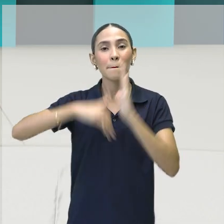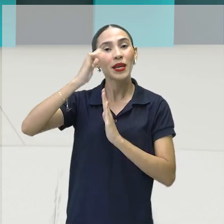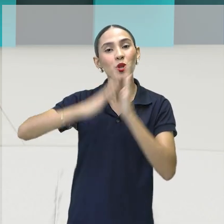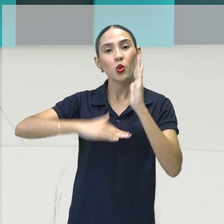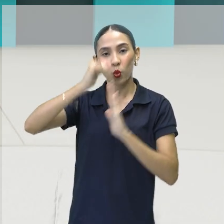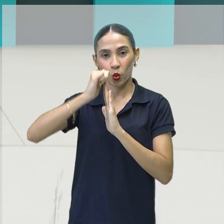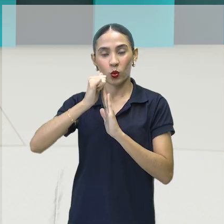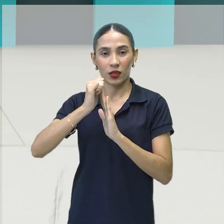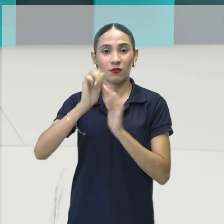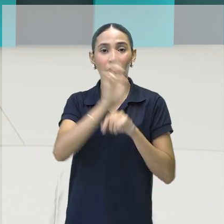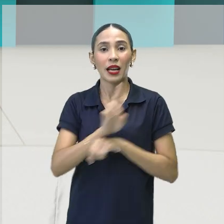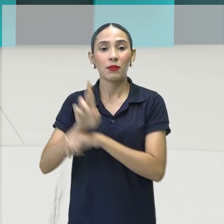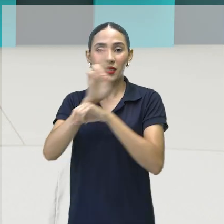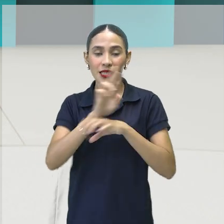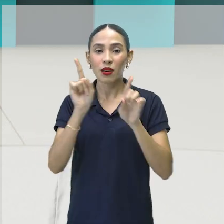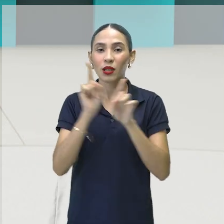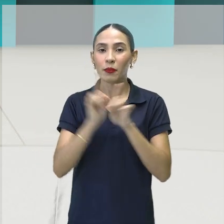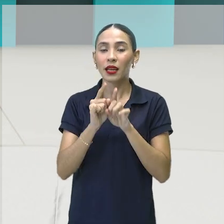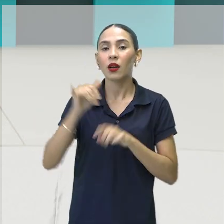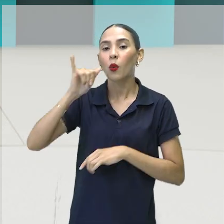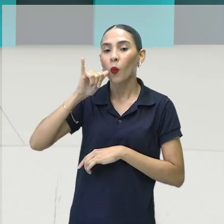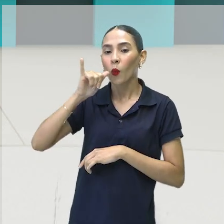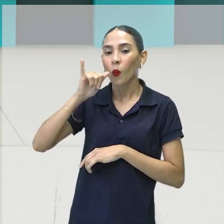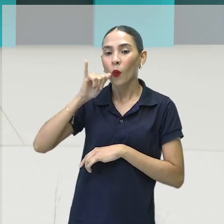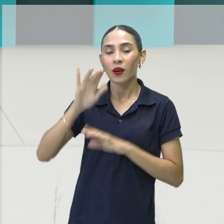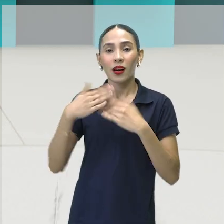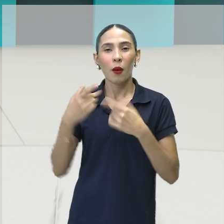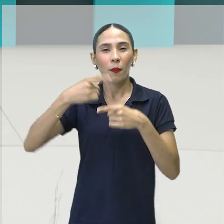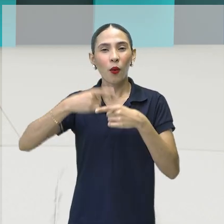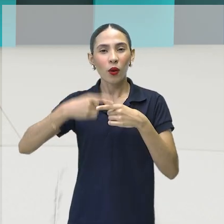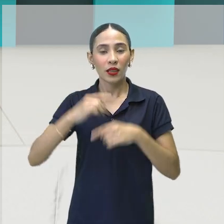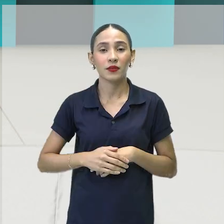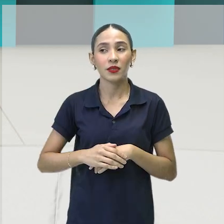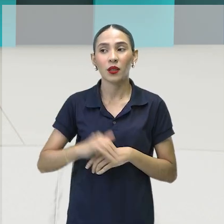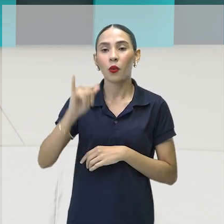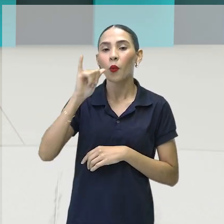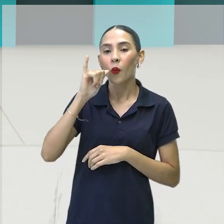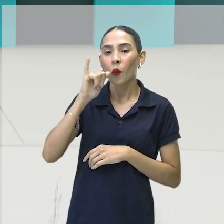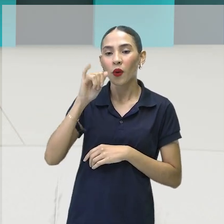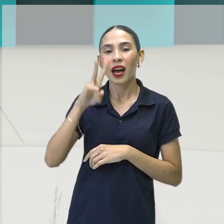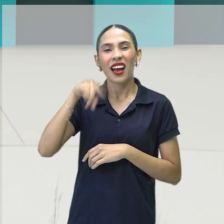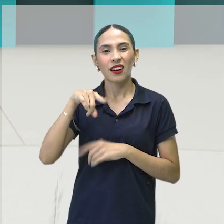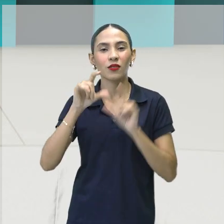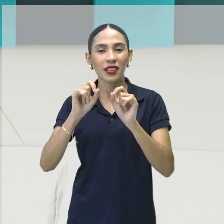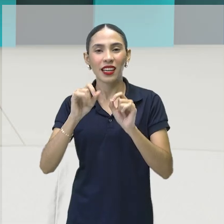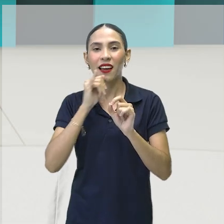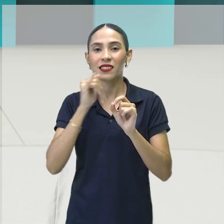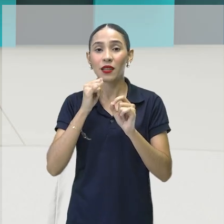pintura, uma representação de um cachimbo. Por quê? O cachimbo, ele vai ser